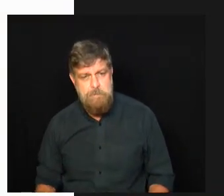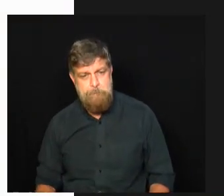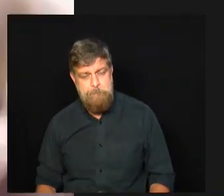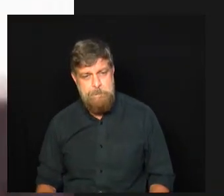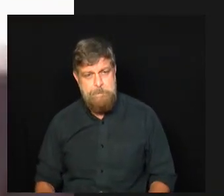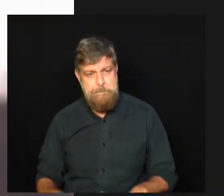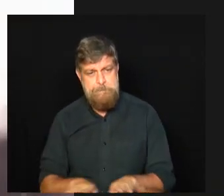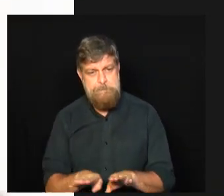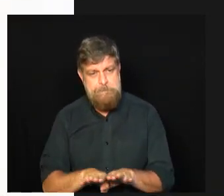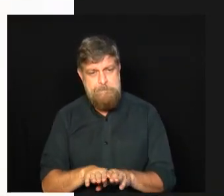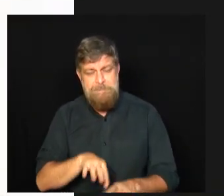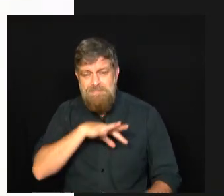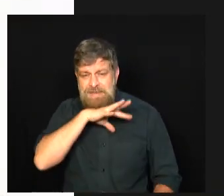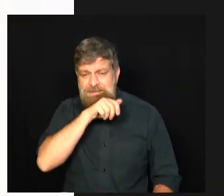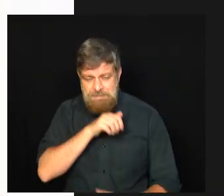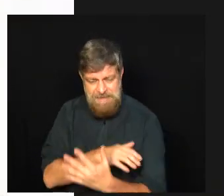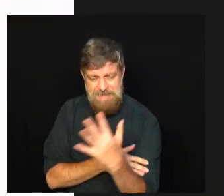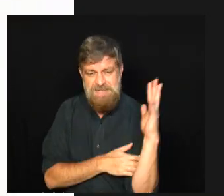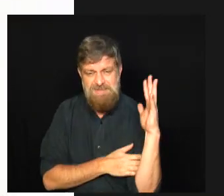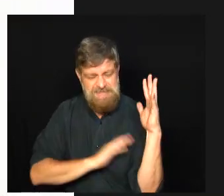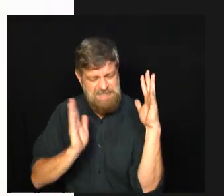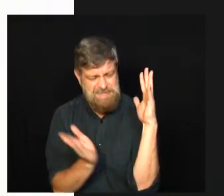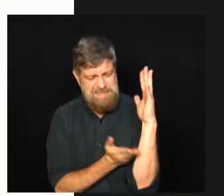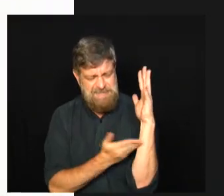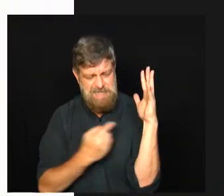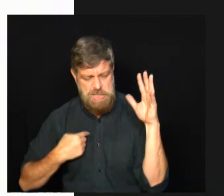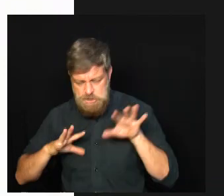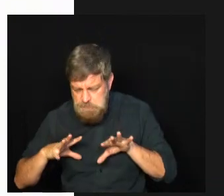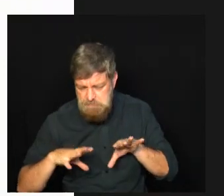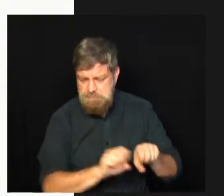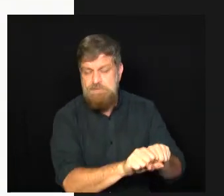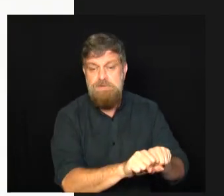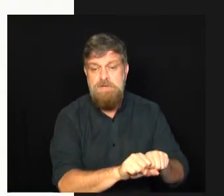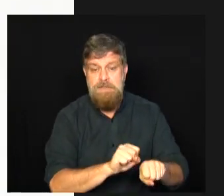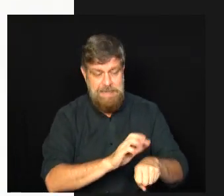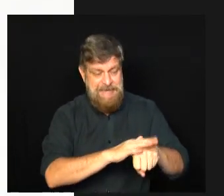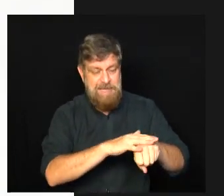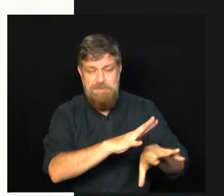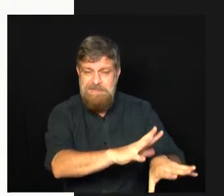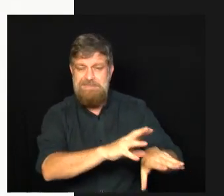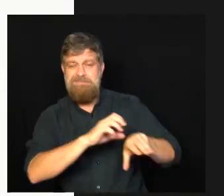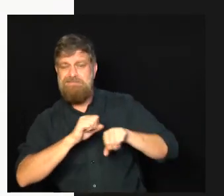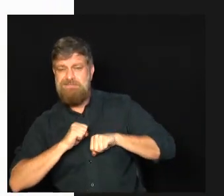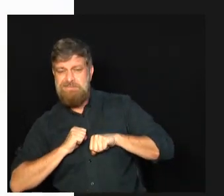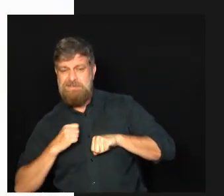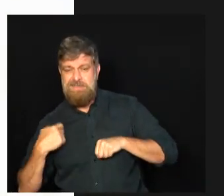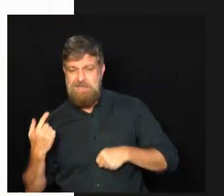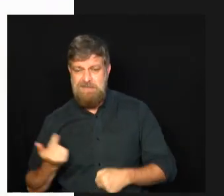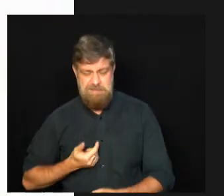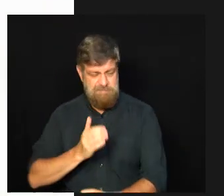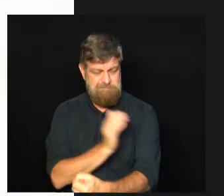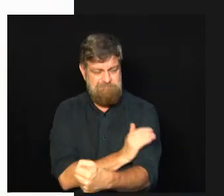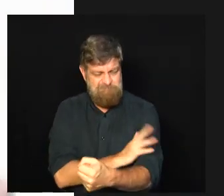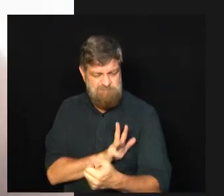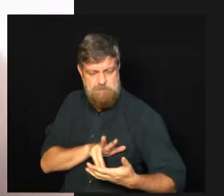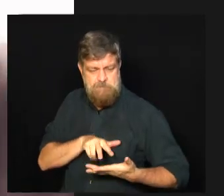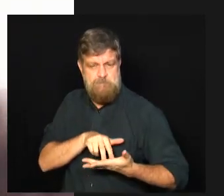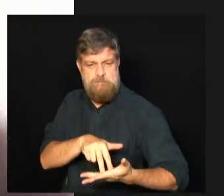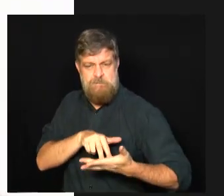também dos outros animais, né? Avançamos com as nossas ações imponderadas, né?